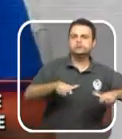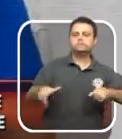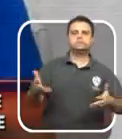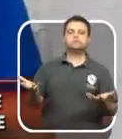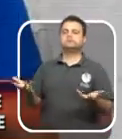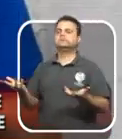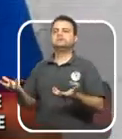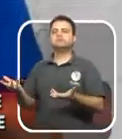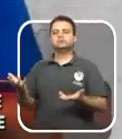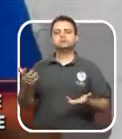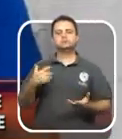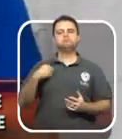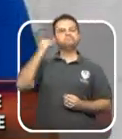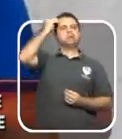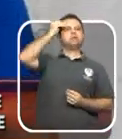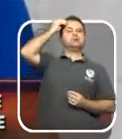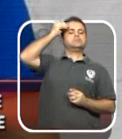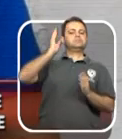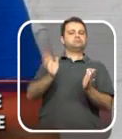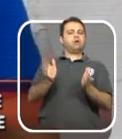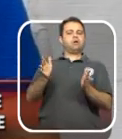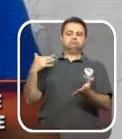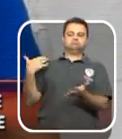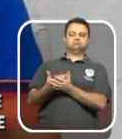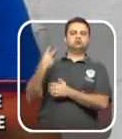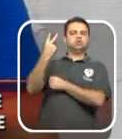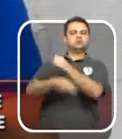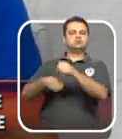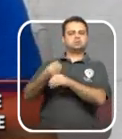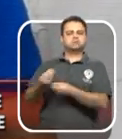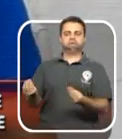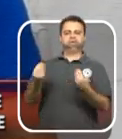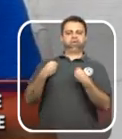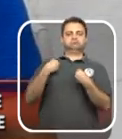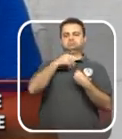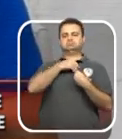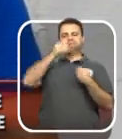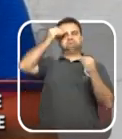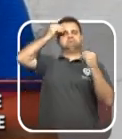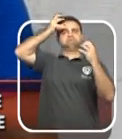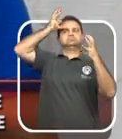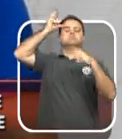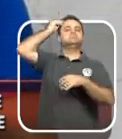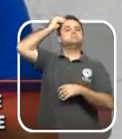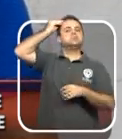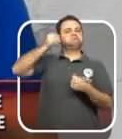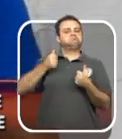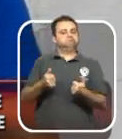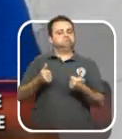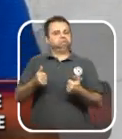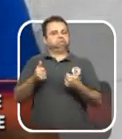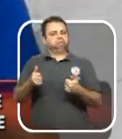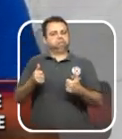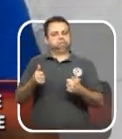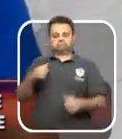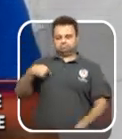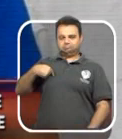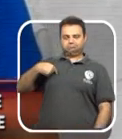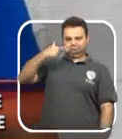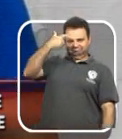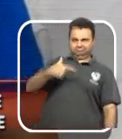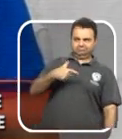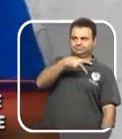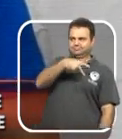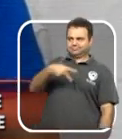certeza. Agora, deixando a presidência, nós temos mais 2 anos de mandato, vamos continuar trabalhando com